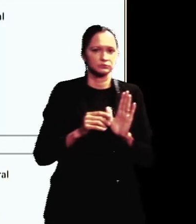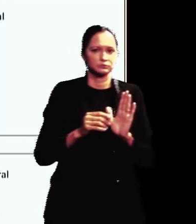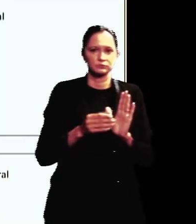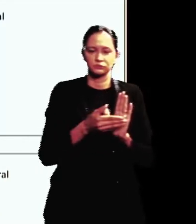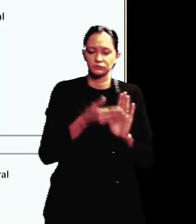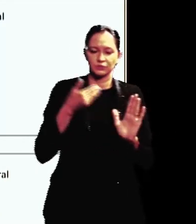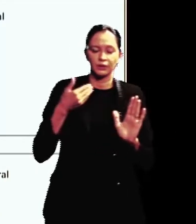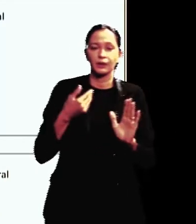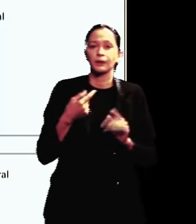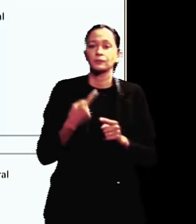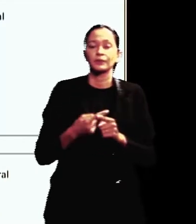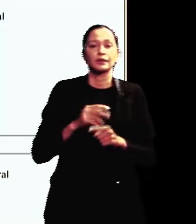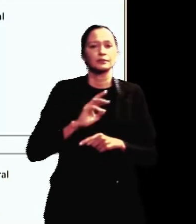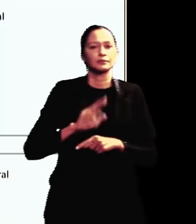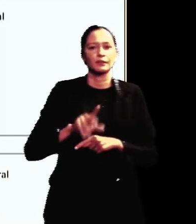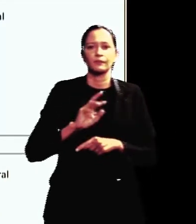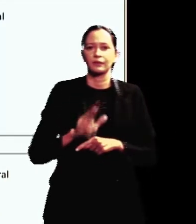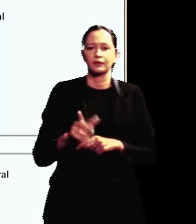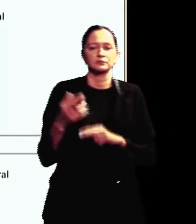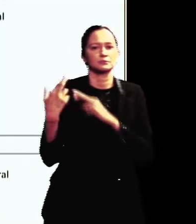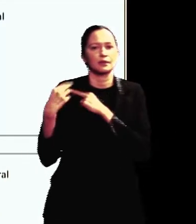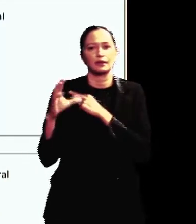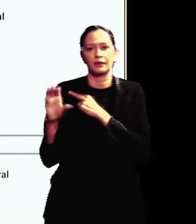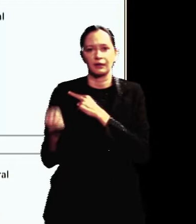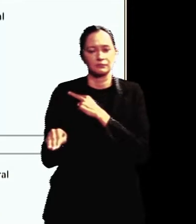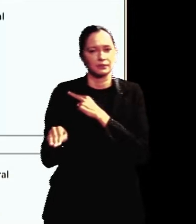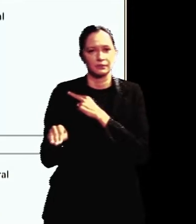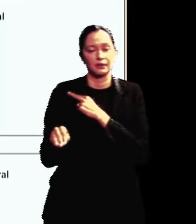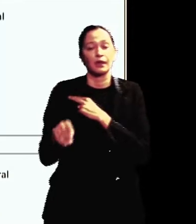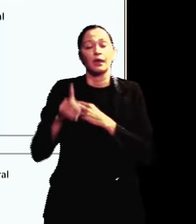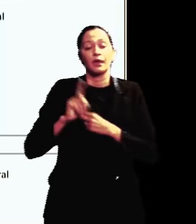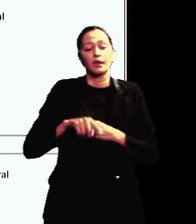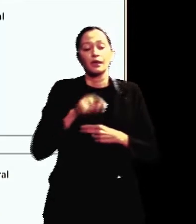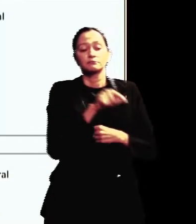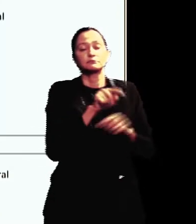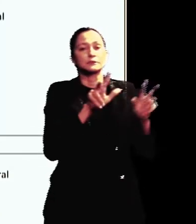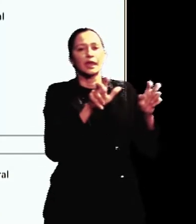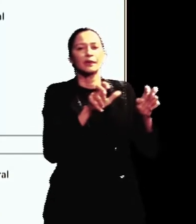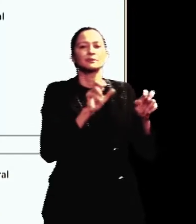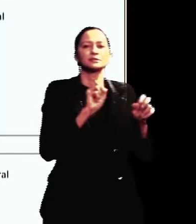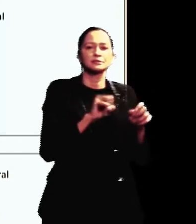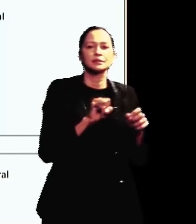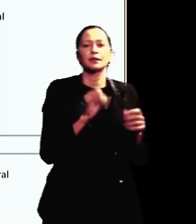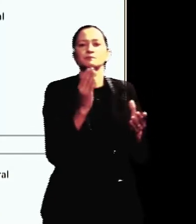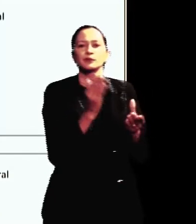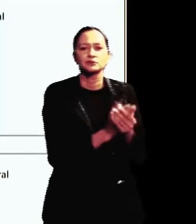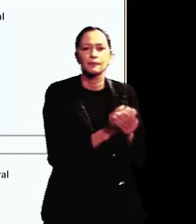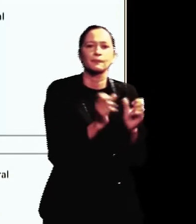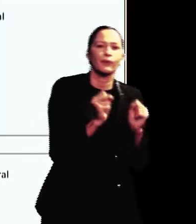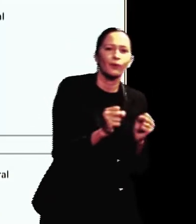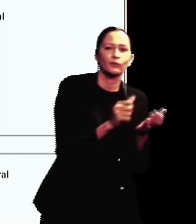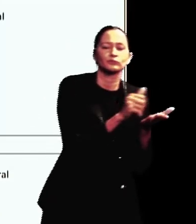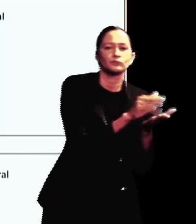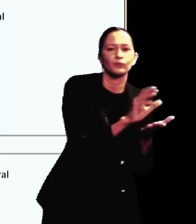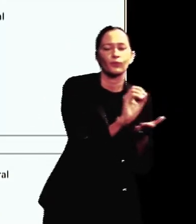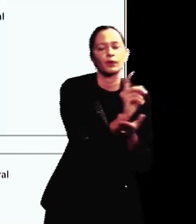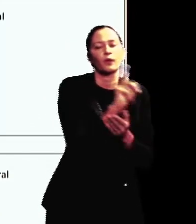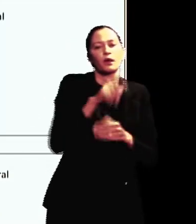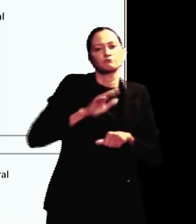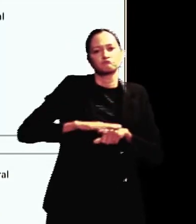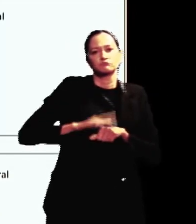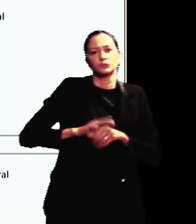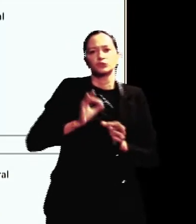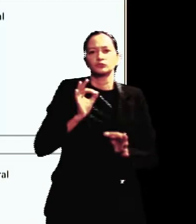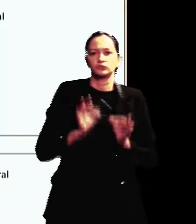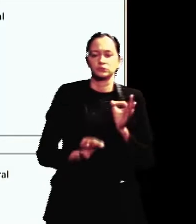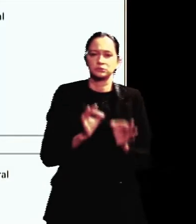na autonomia do Poder Judiciário, violando o princípio da separação dos poderes. A Procuradoria manifestou pela constitucionalidade do veto parcial, o